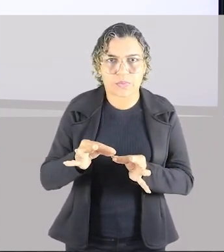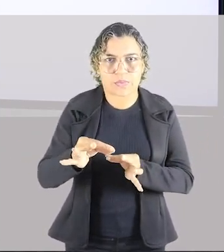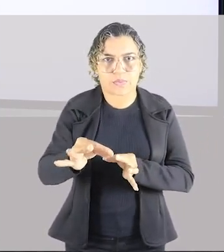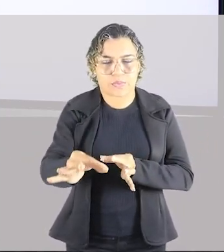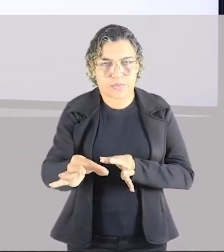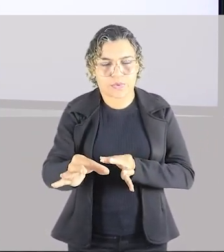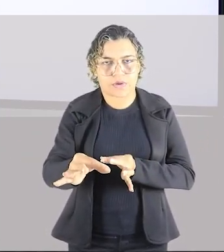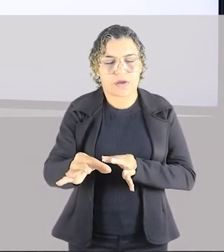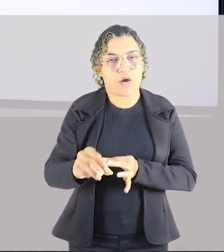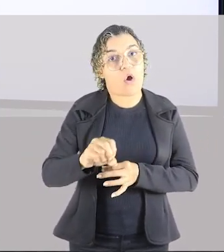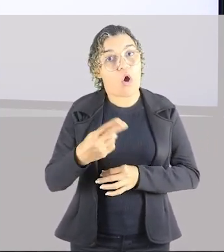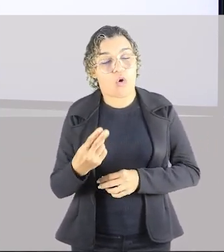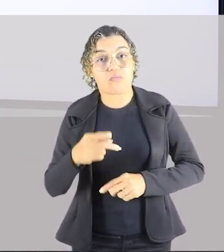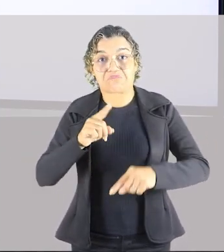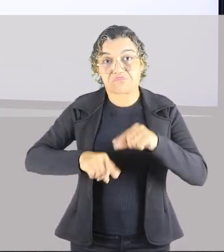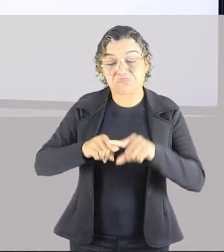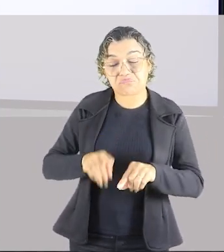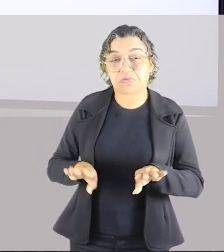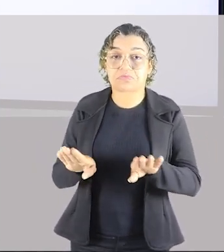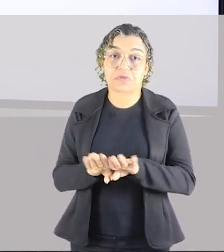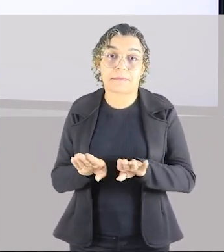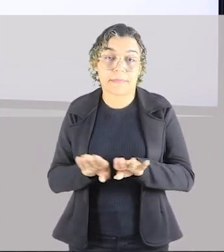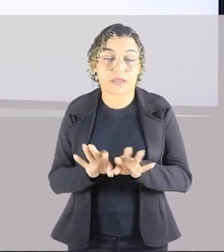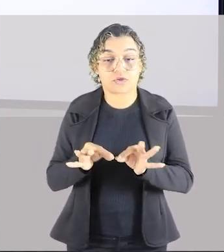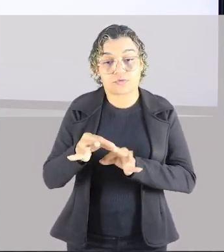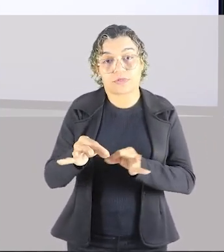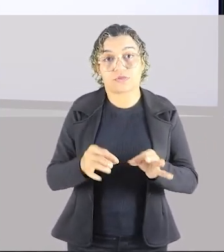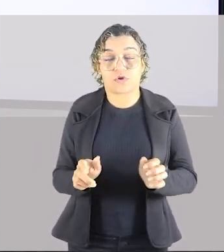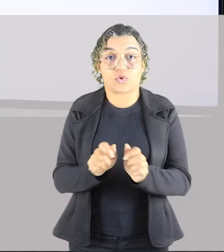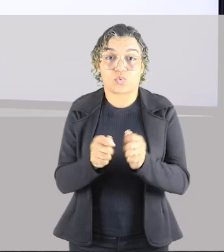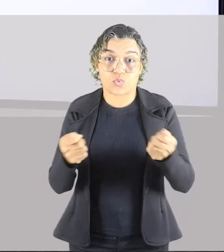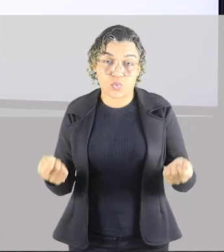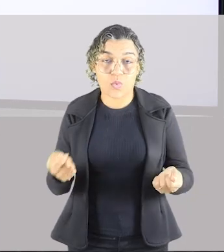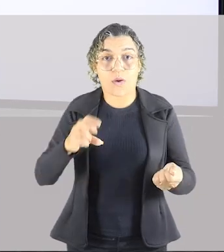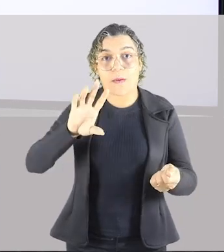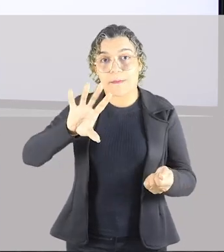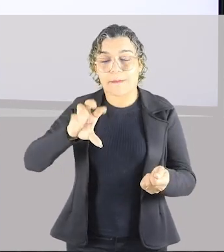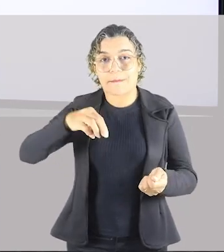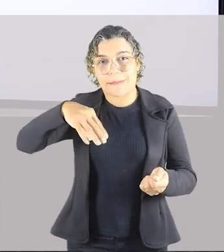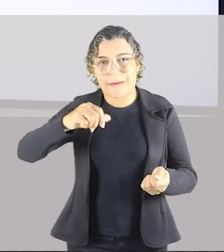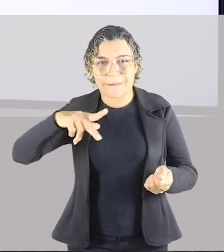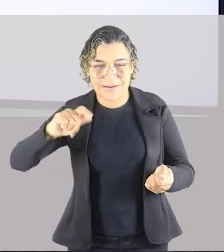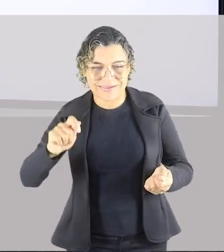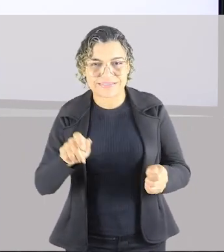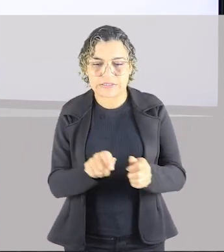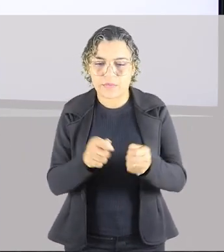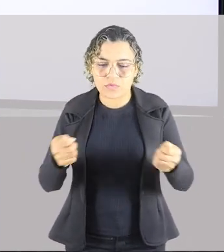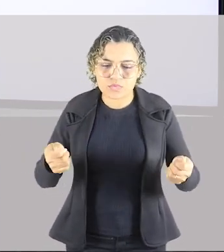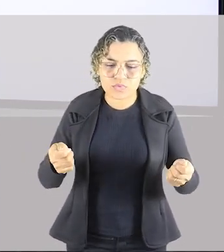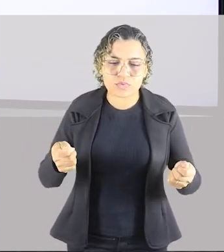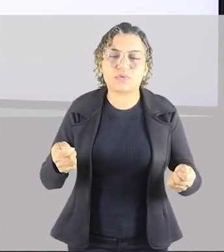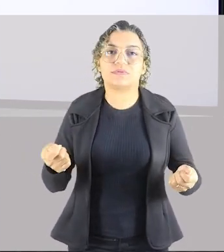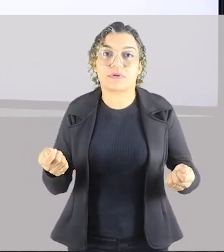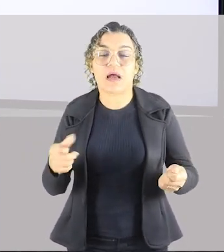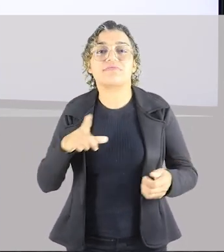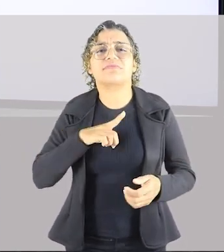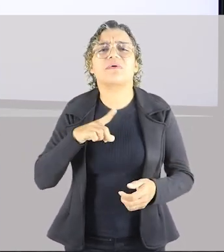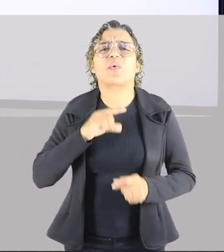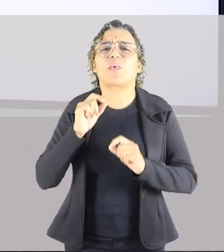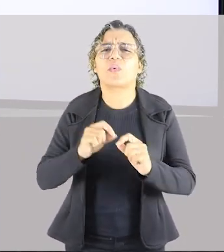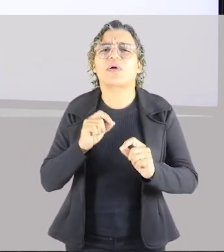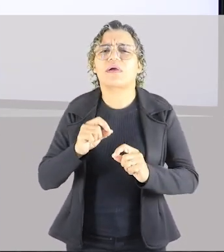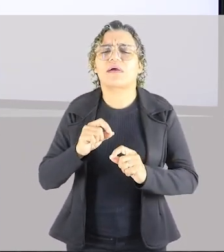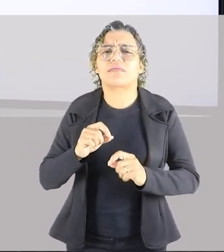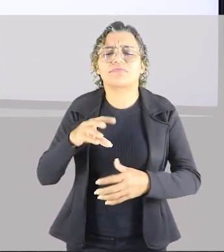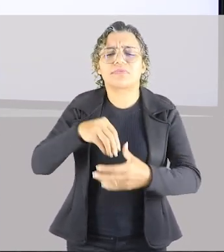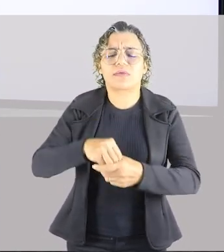um objeto na realidade e as suas dimensões no mapa. Ou seja, aquela pergunta básica, esse objeto no